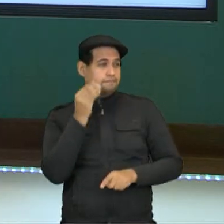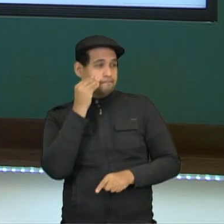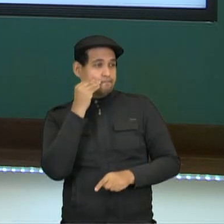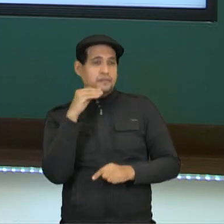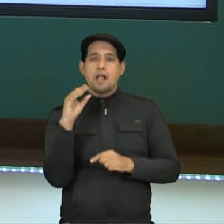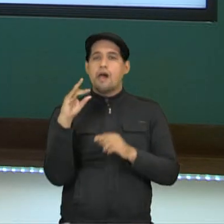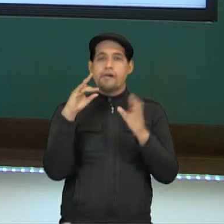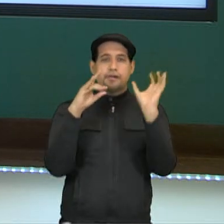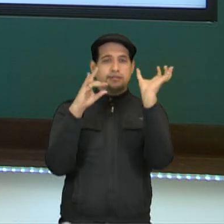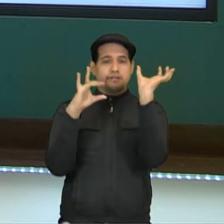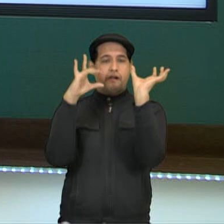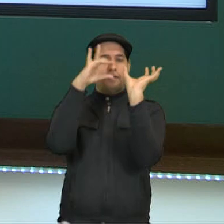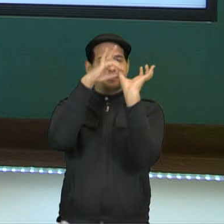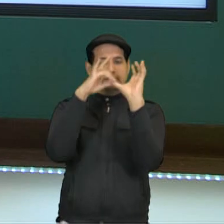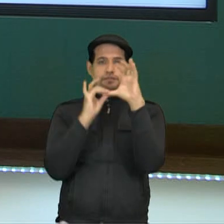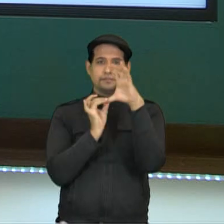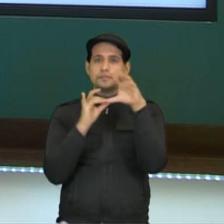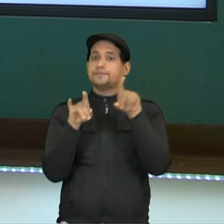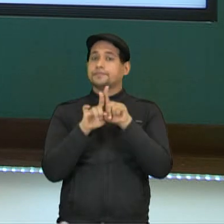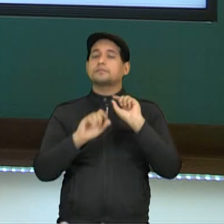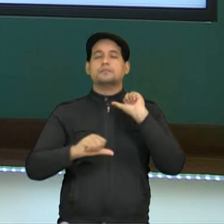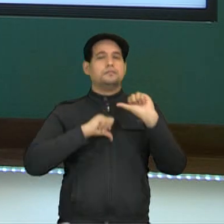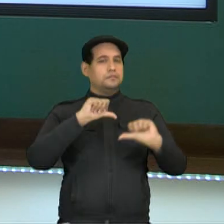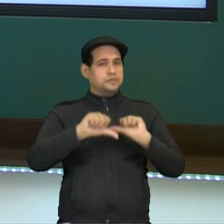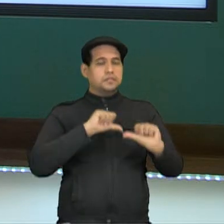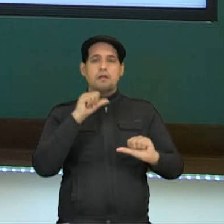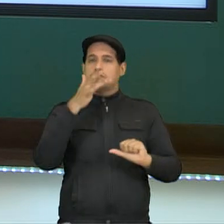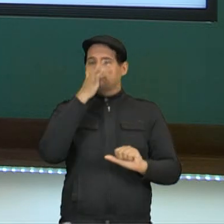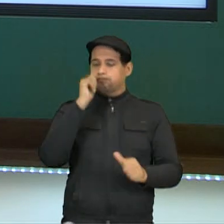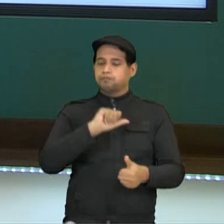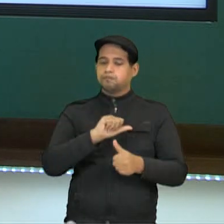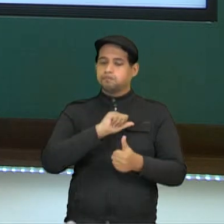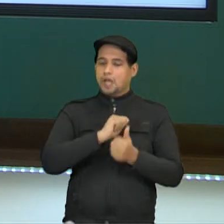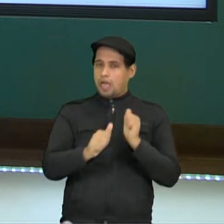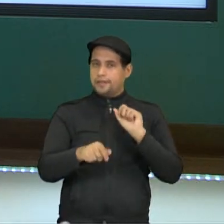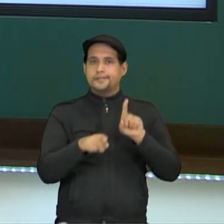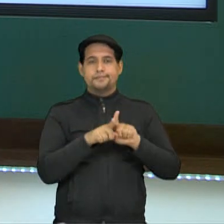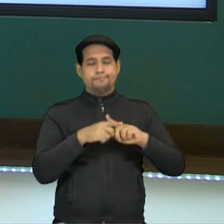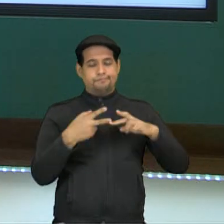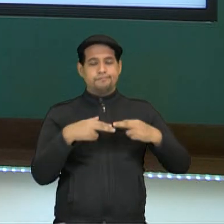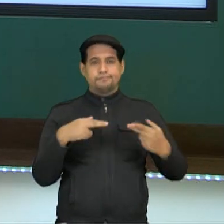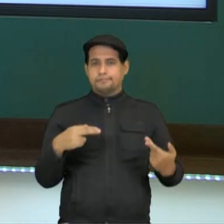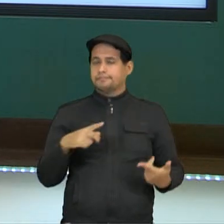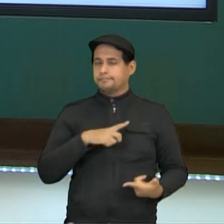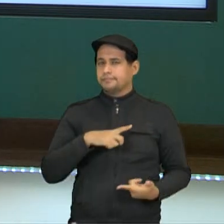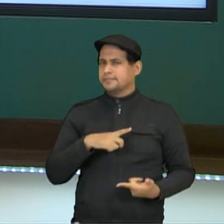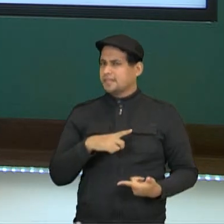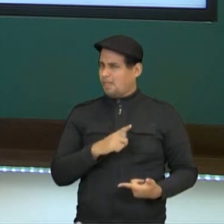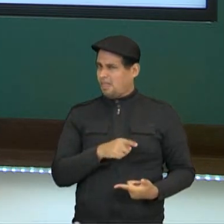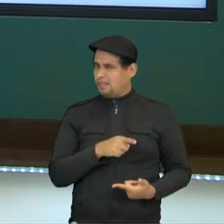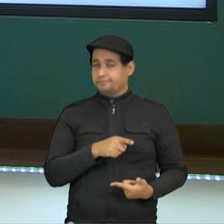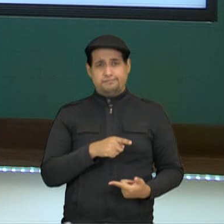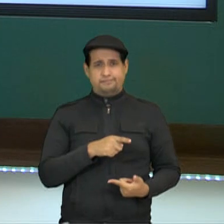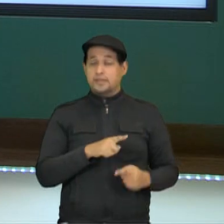folha. Então, a gente está vendo uma modificação no indivíduo devido a uma condição ambiental.